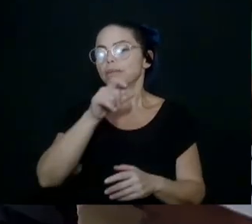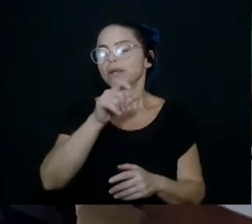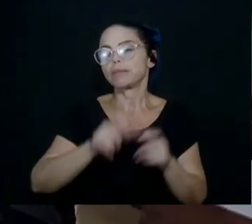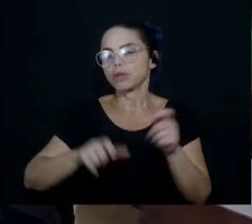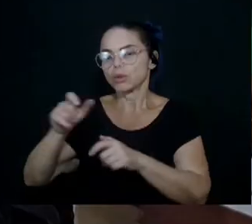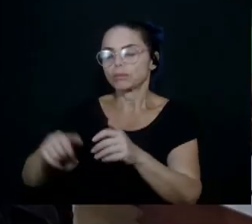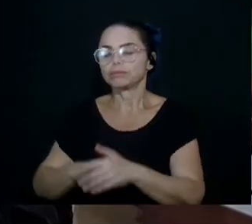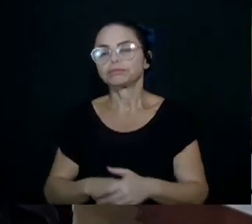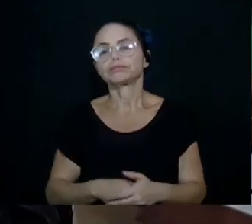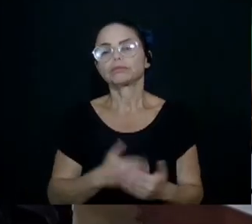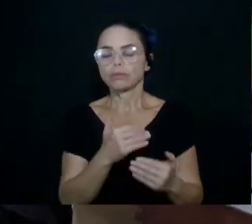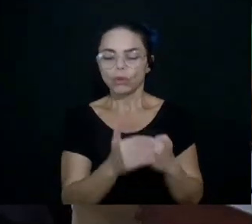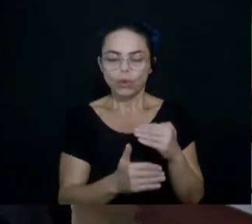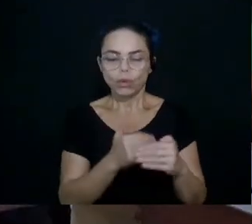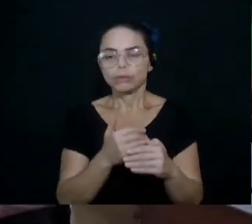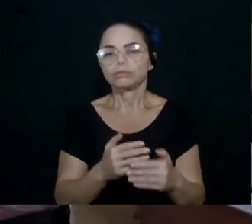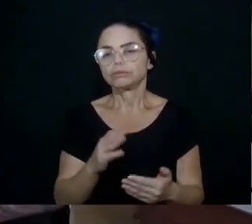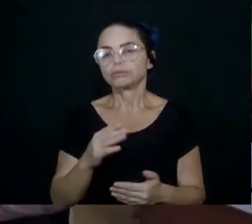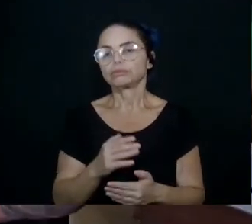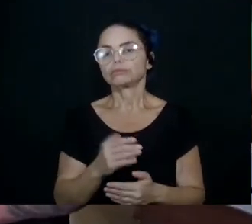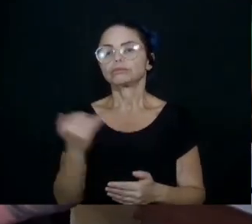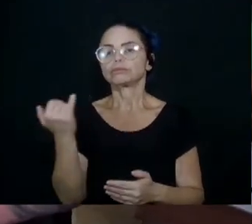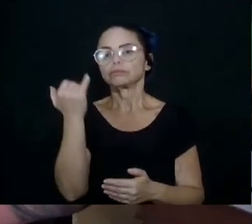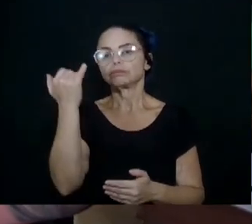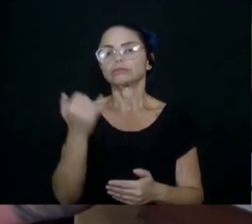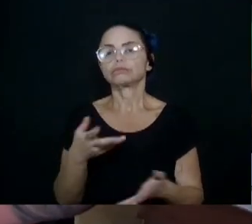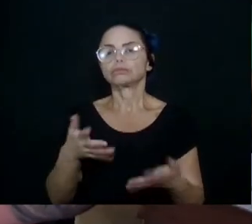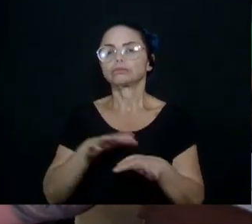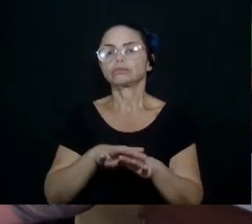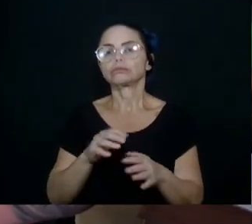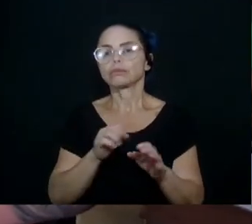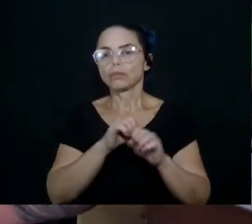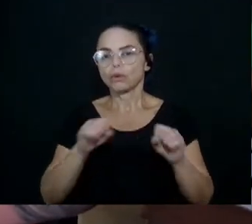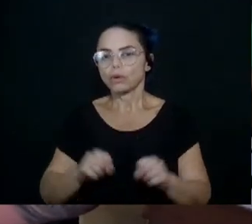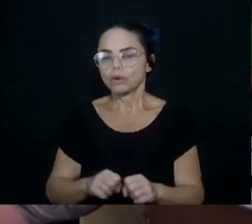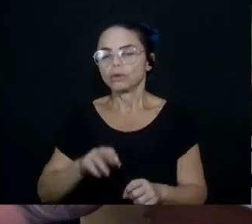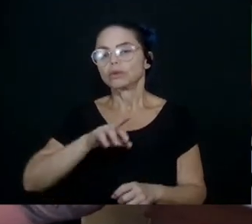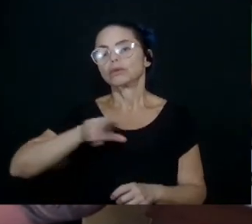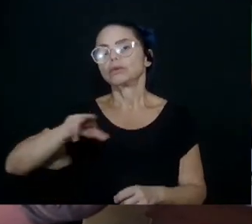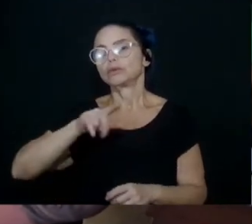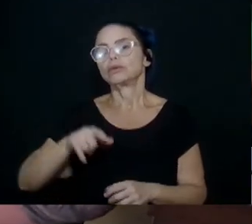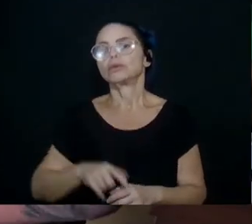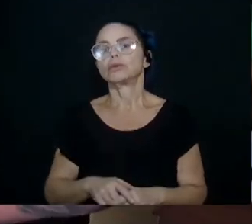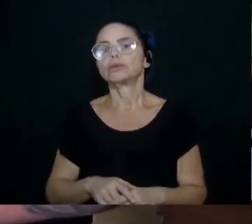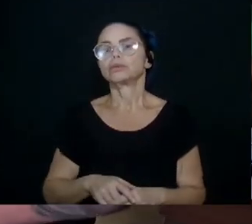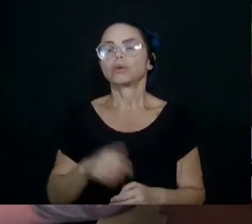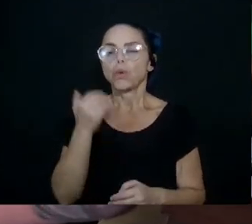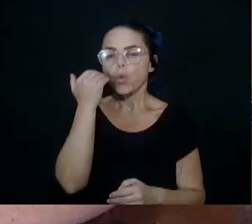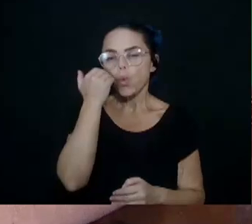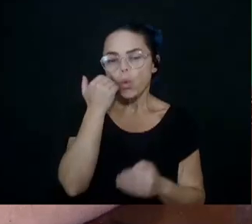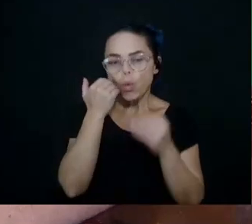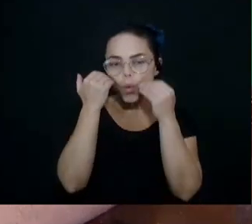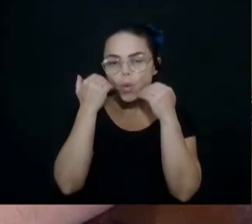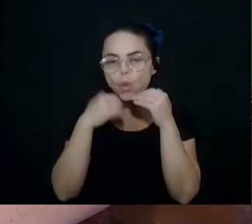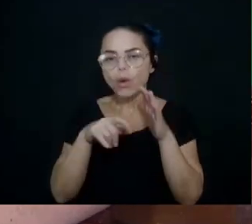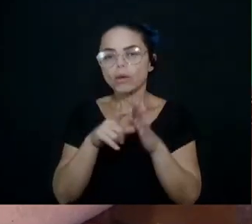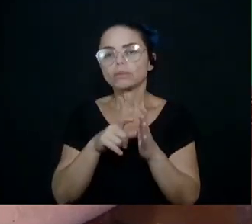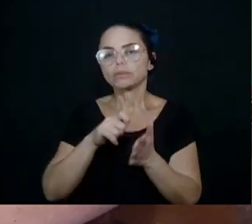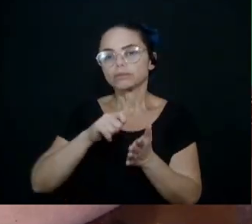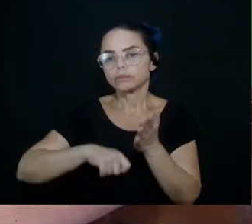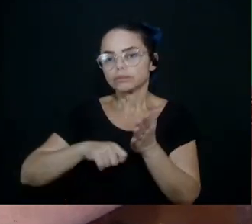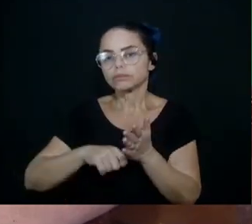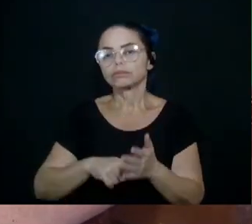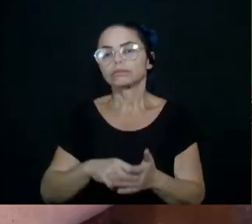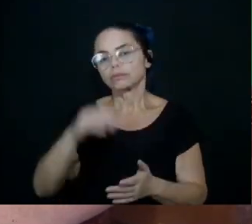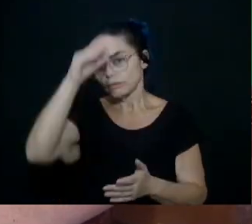importante, nós conseguimos implementar um sistema um pouco diferente das barbearias, que a gente faz um processo de assinatura. Onde o cliente ele tem